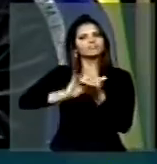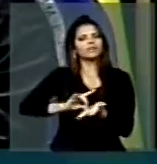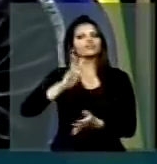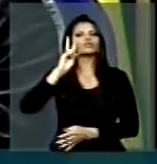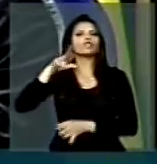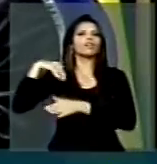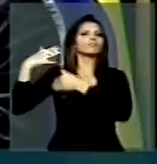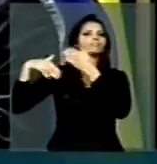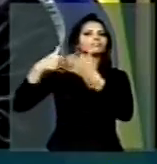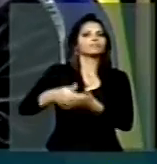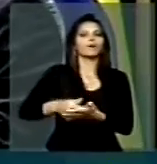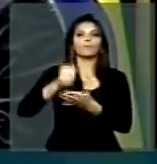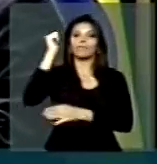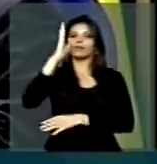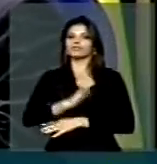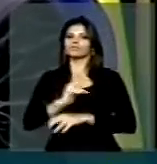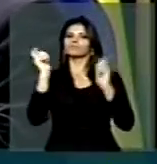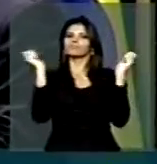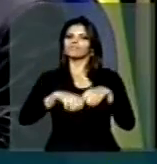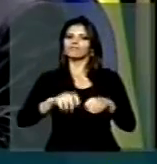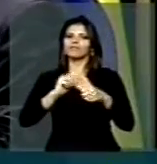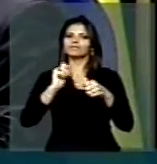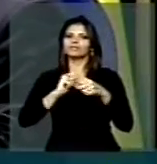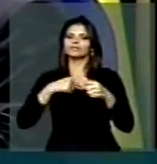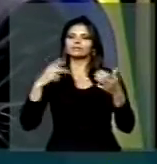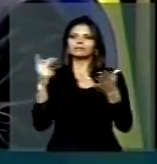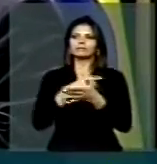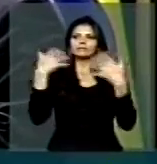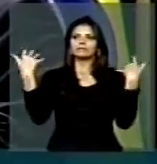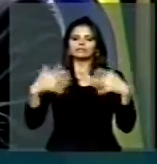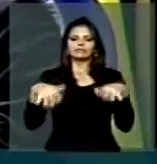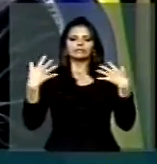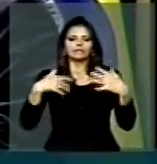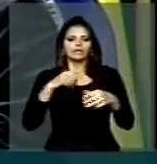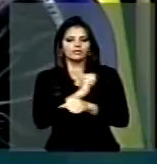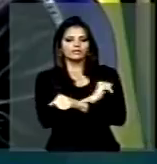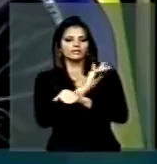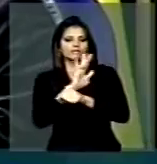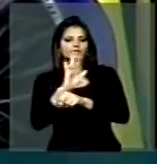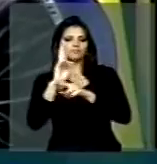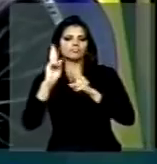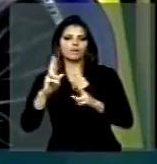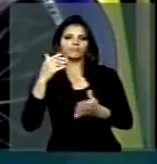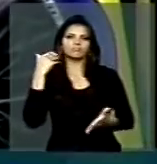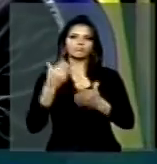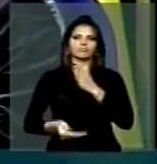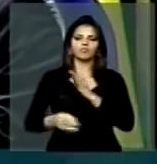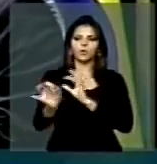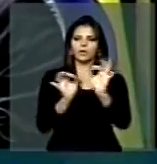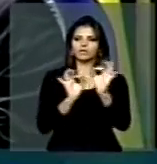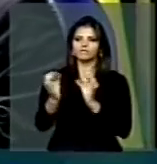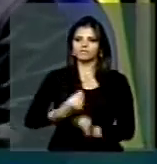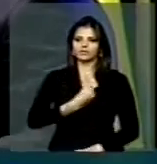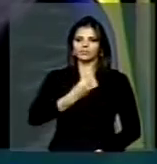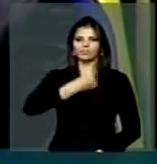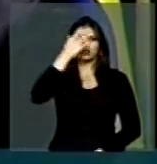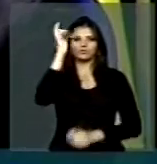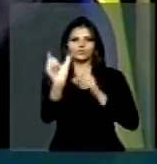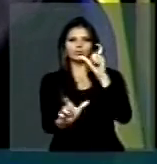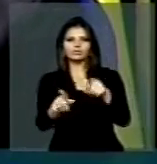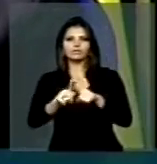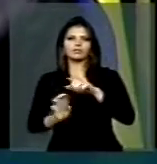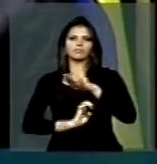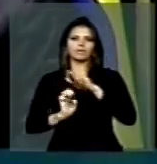nosso país já foi capaz de fazer diante de um quadro de desesperança e de desorganização completa da vida cotidiana das pessoas e